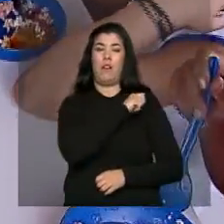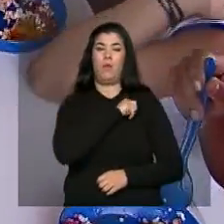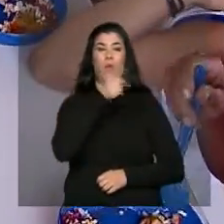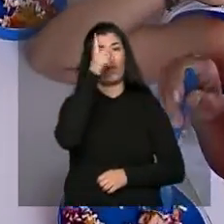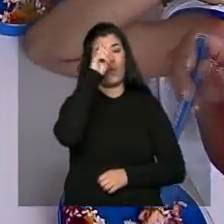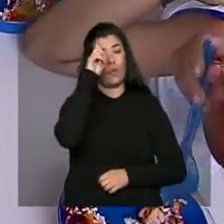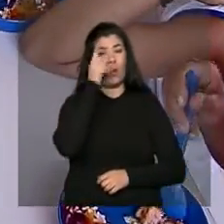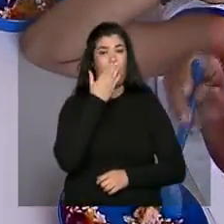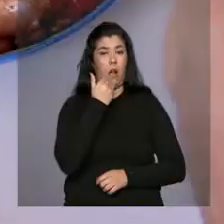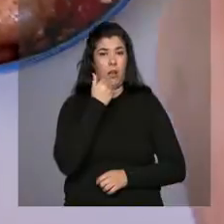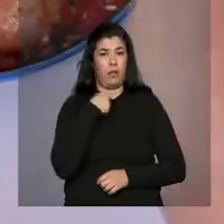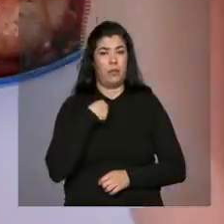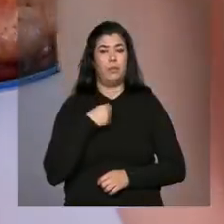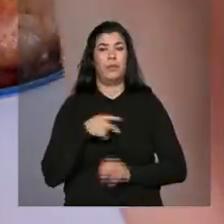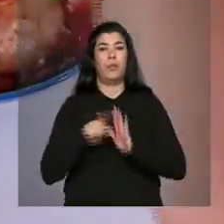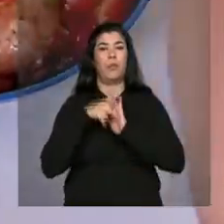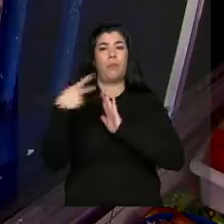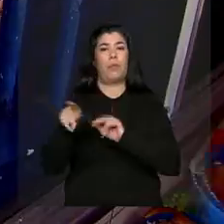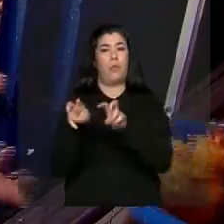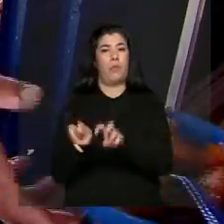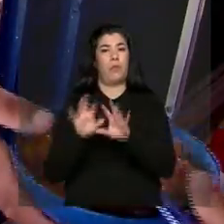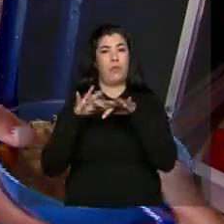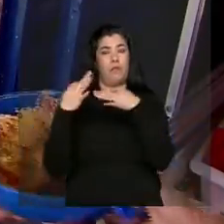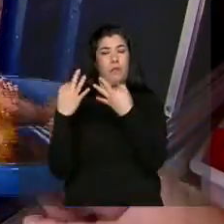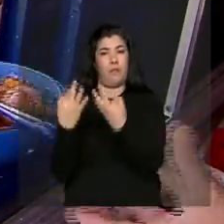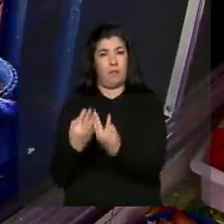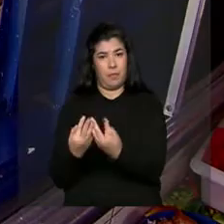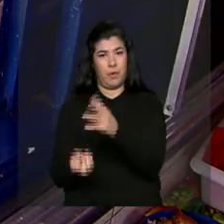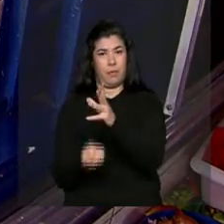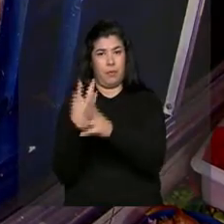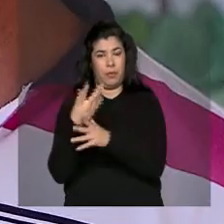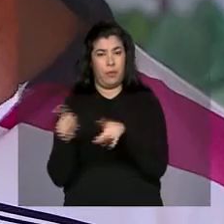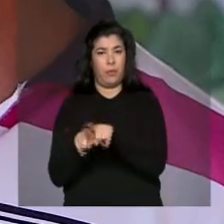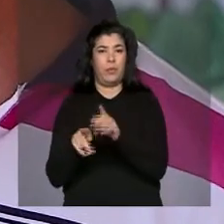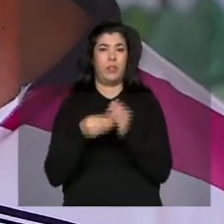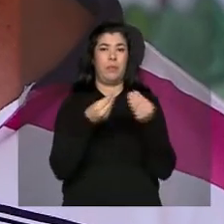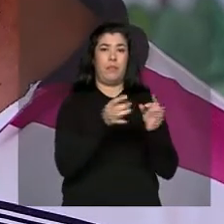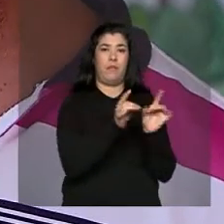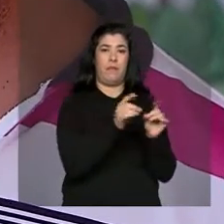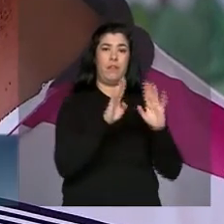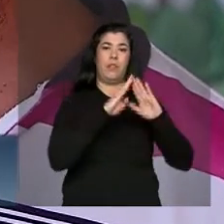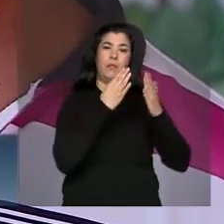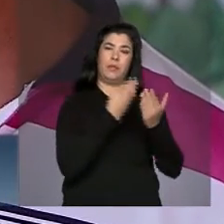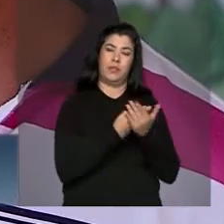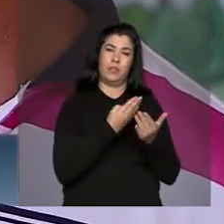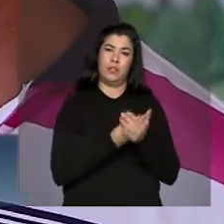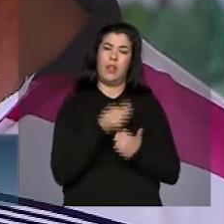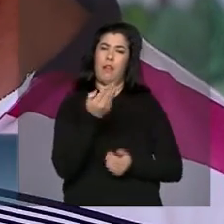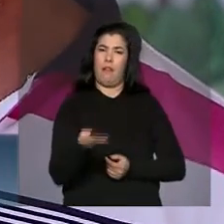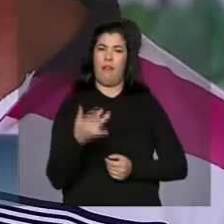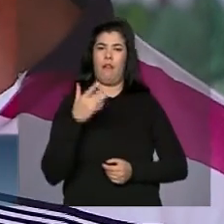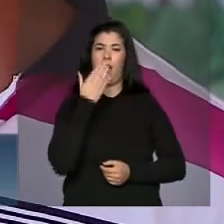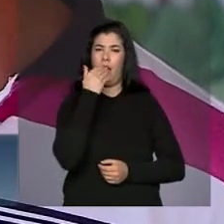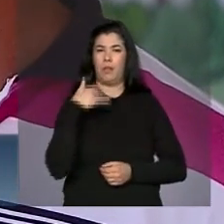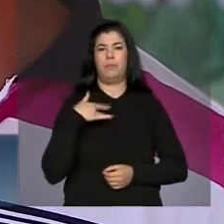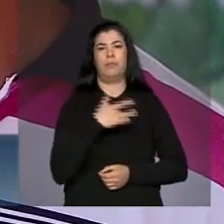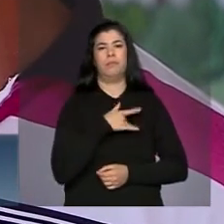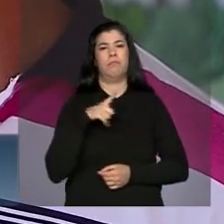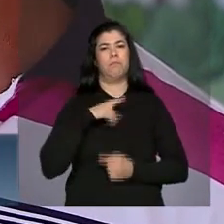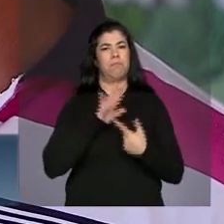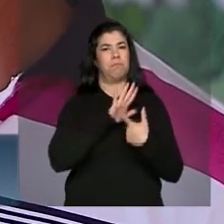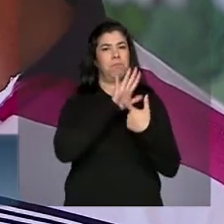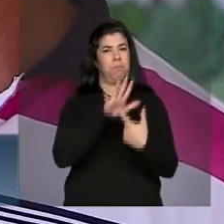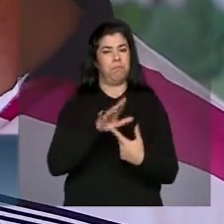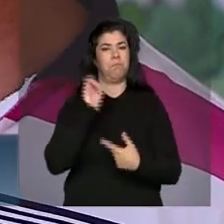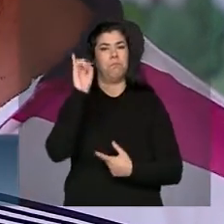dias comem alimentos produzidos pela agricultura familiar e orgânica. Através dessa alimentação saudável, teve um reflexo